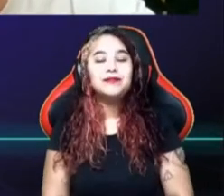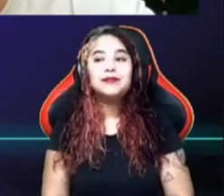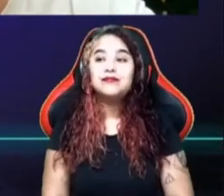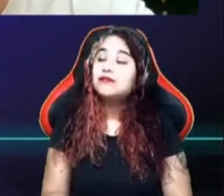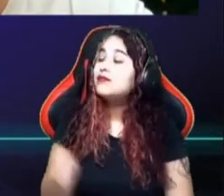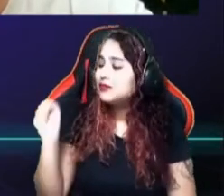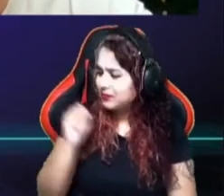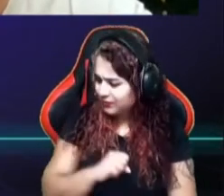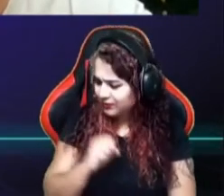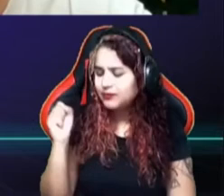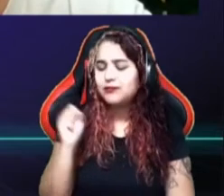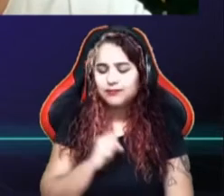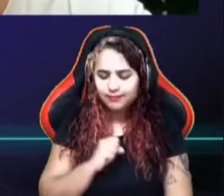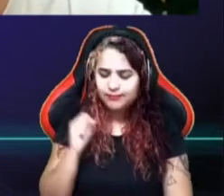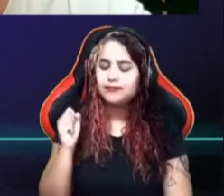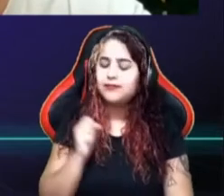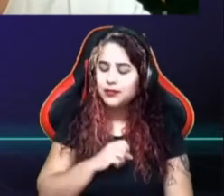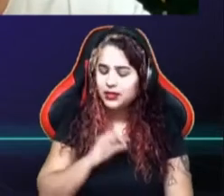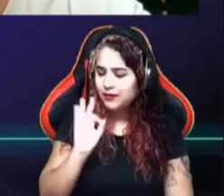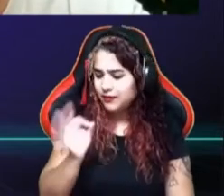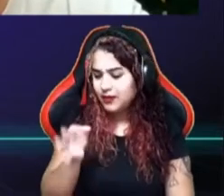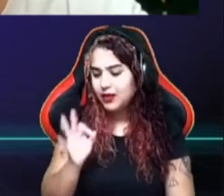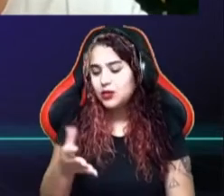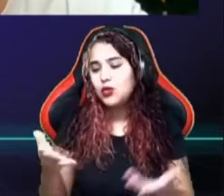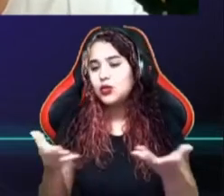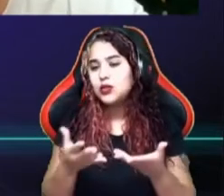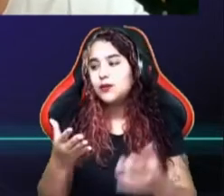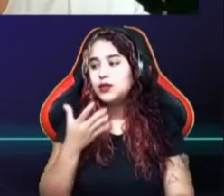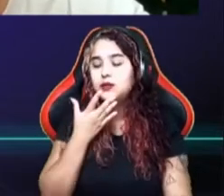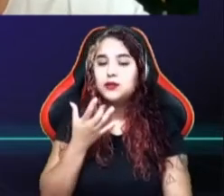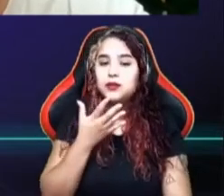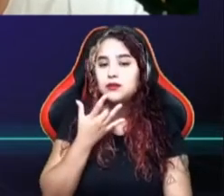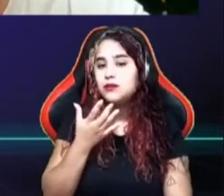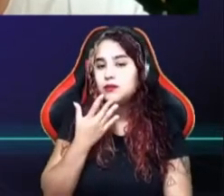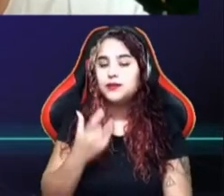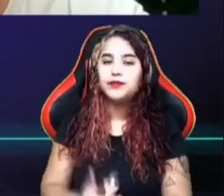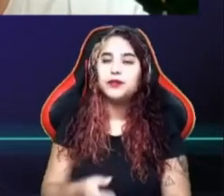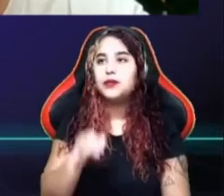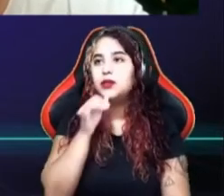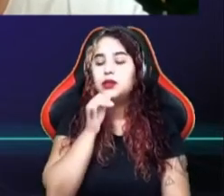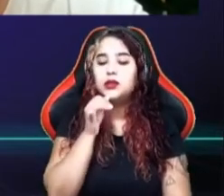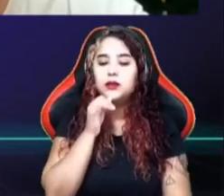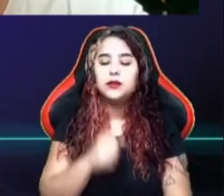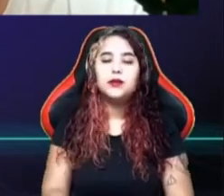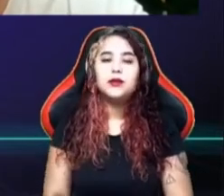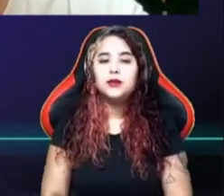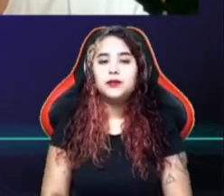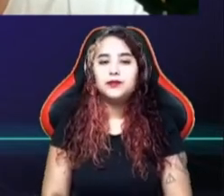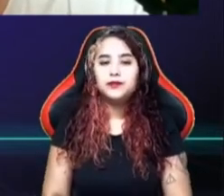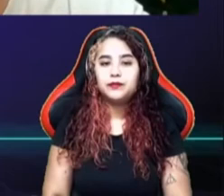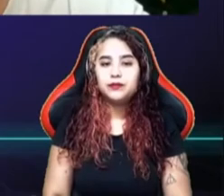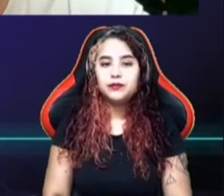que hoje está muito mais fácil, né? Por exemplo, no nosso caso, é um jogo que